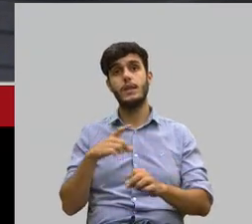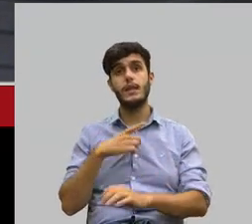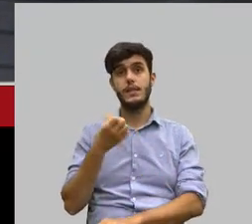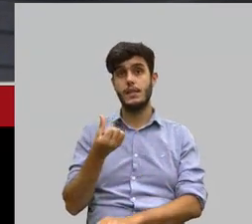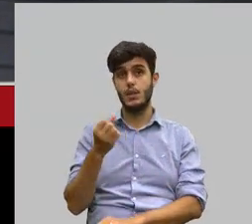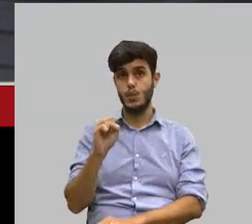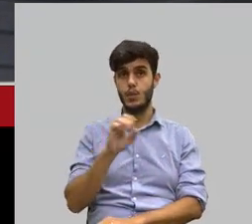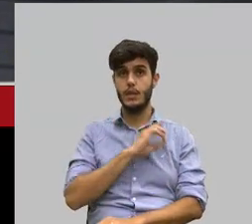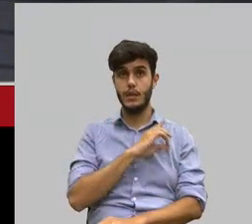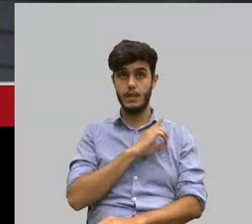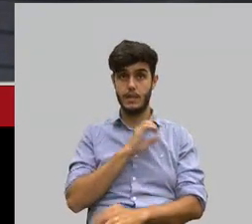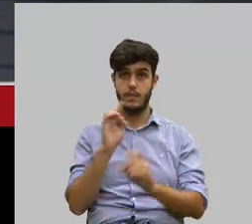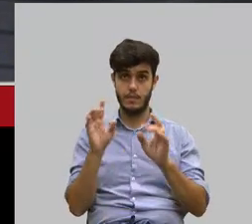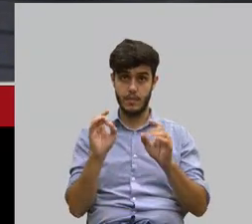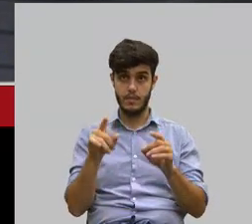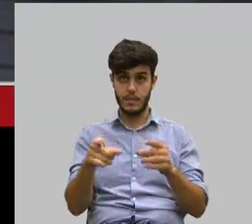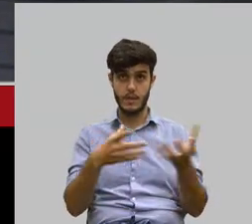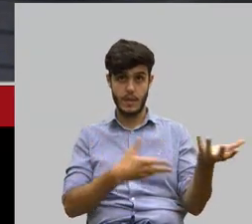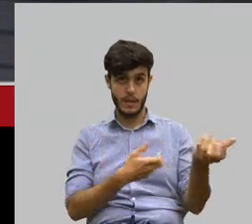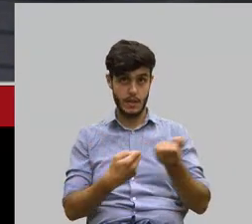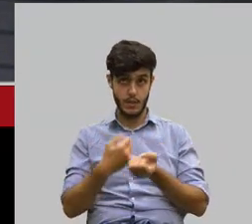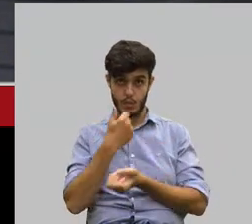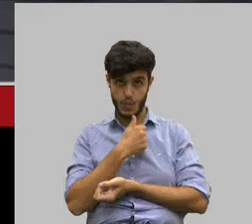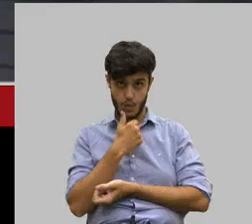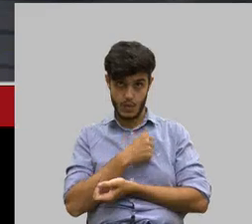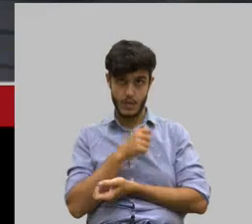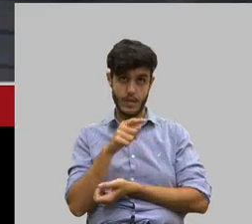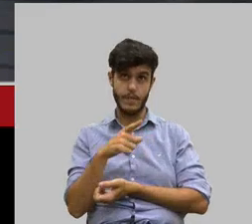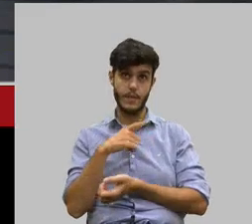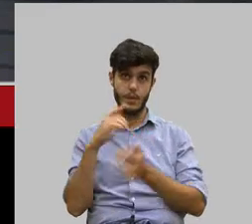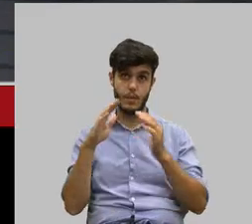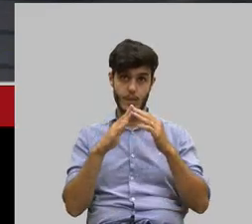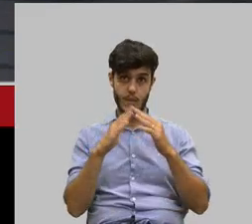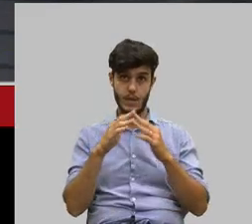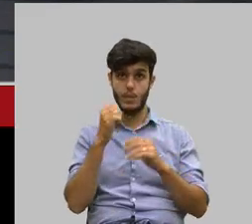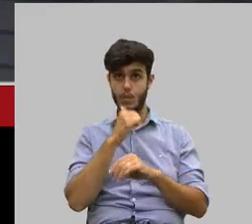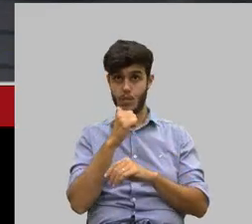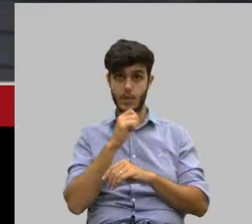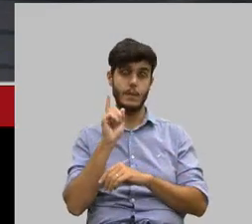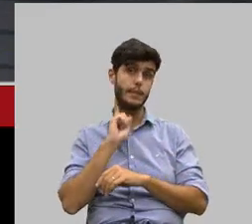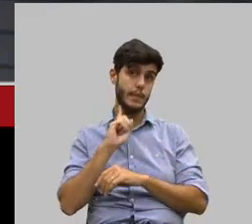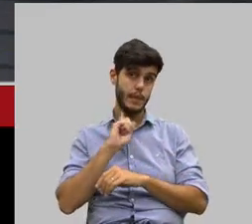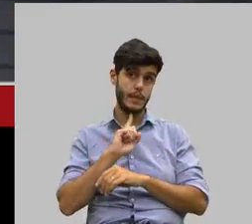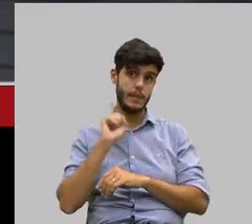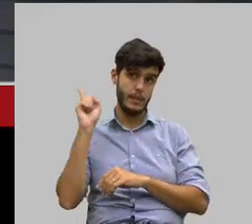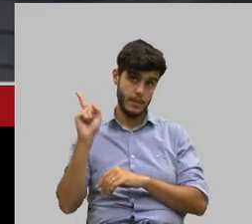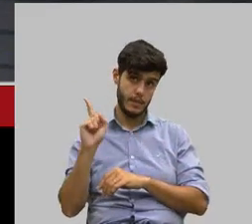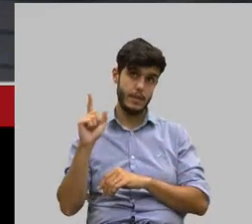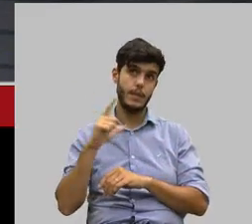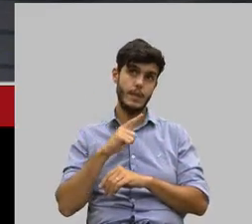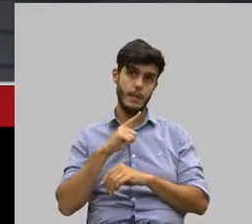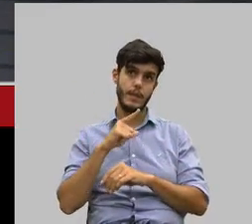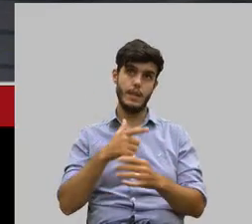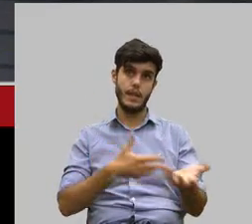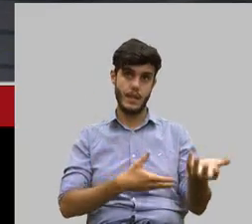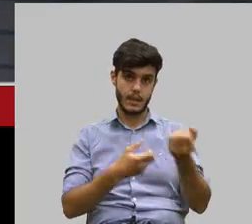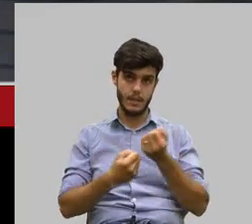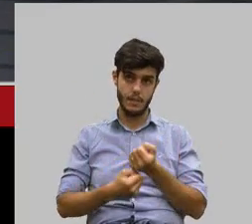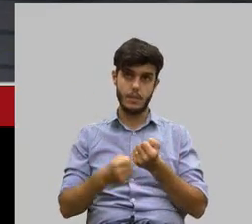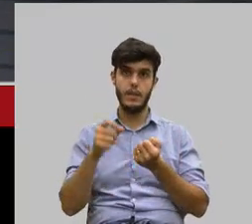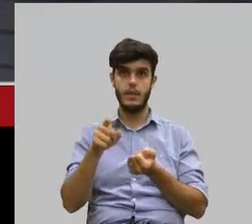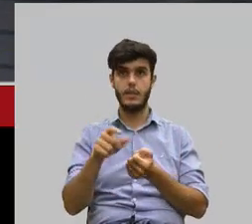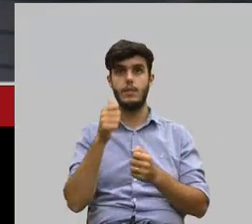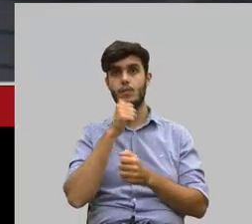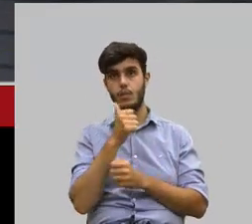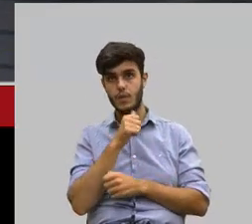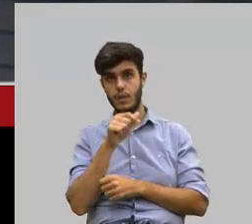delegacias especializadas de Atendimento à Mulher uma casa da mulher mineira né que exatamente para esse atendimento e acolhimento da mulher